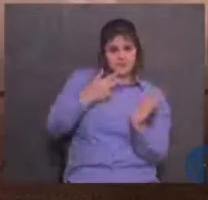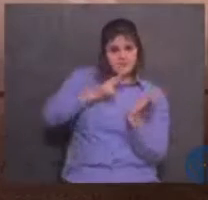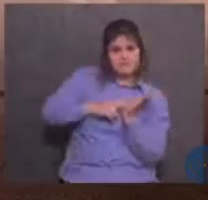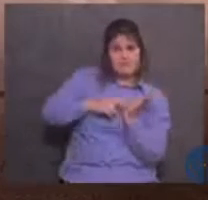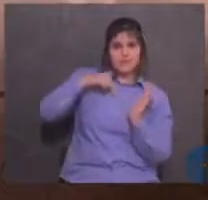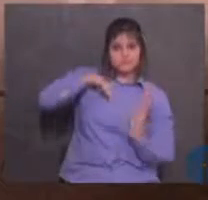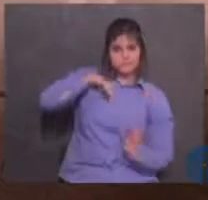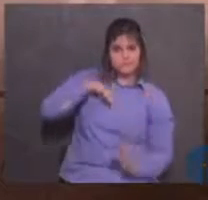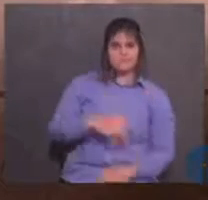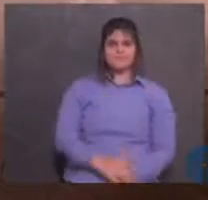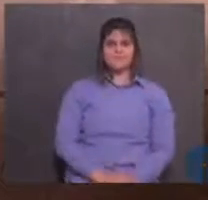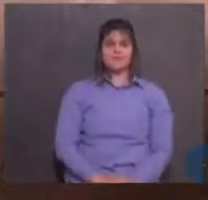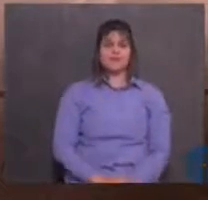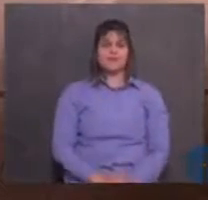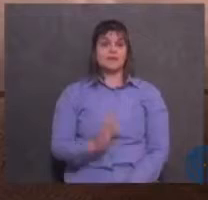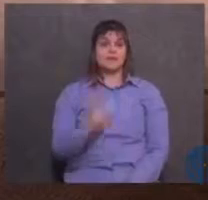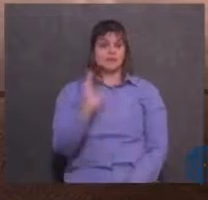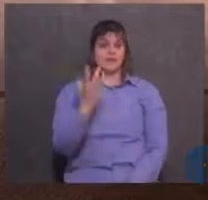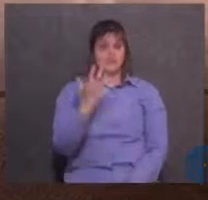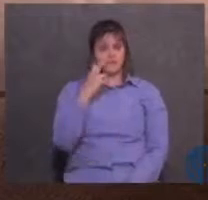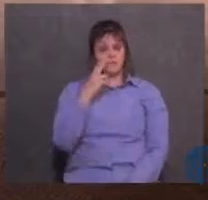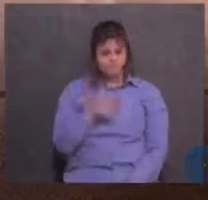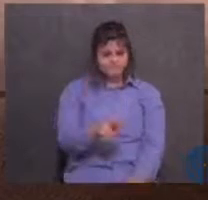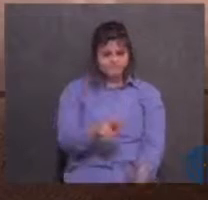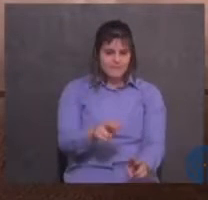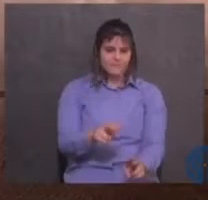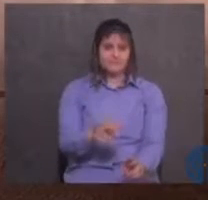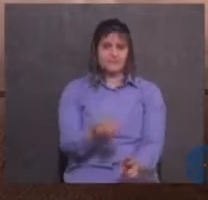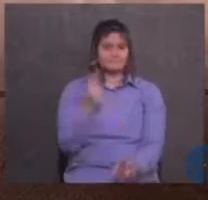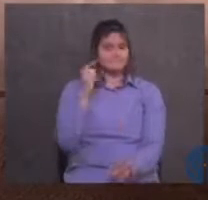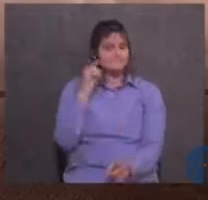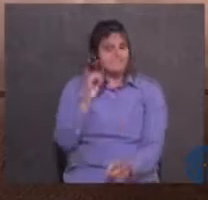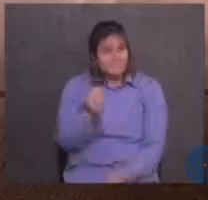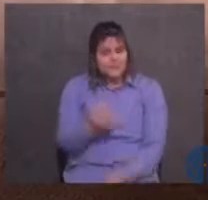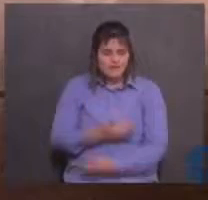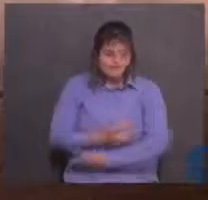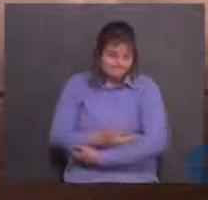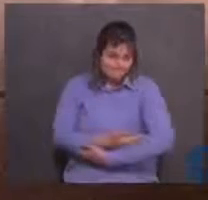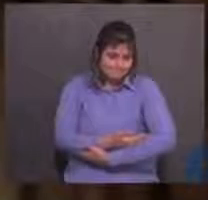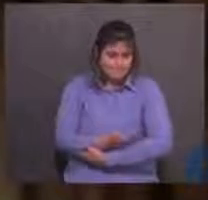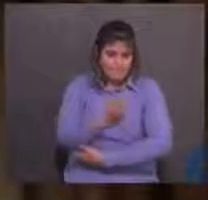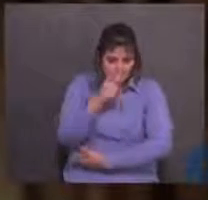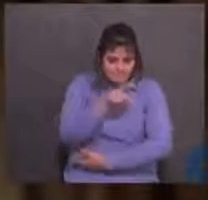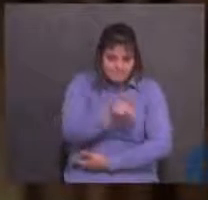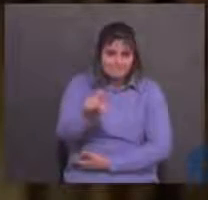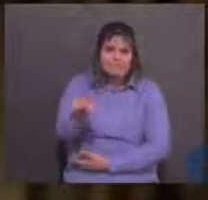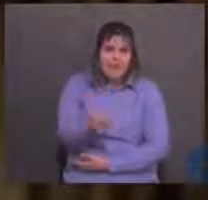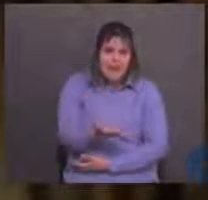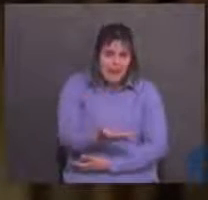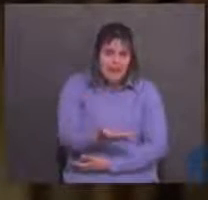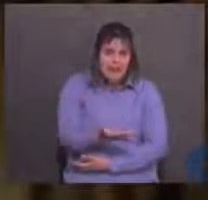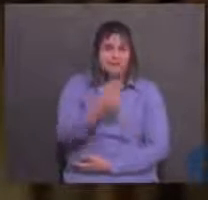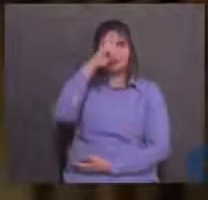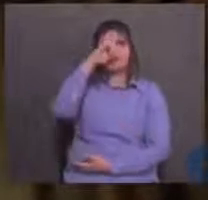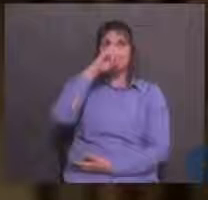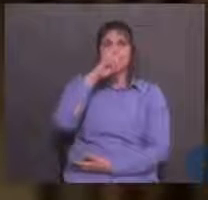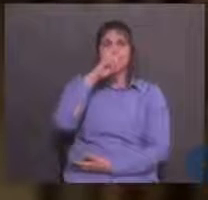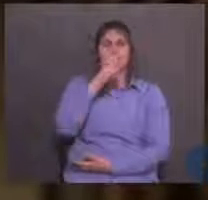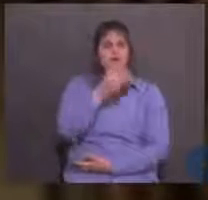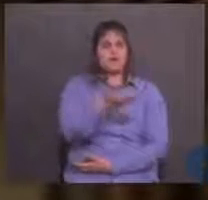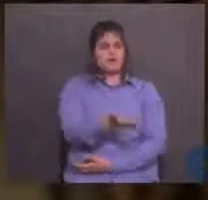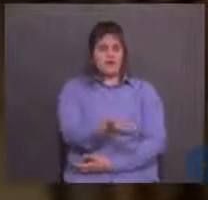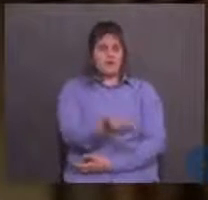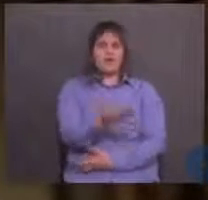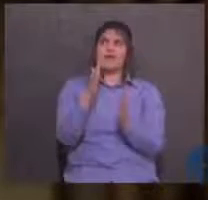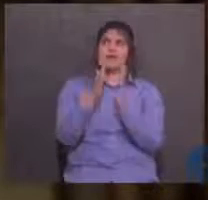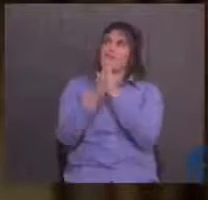Ao olharmos para o frágil menino deitado no presépio, e ao recordarmos que aquele menino é